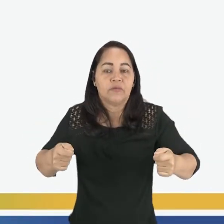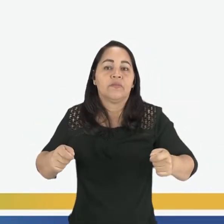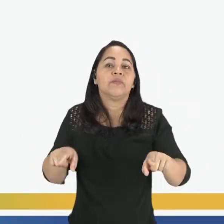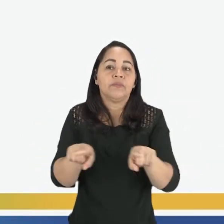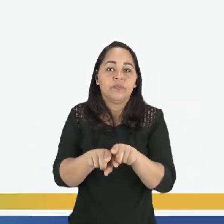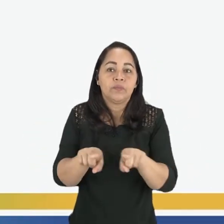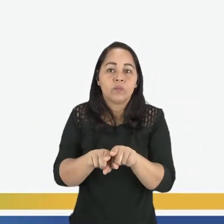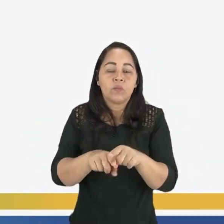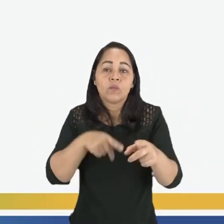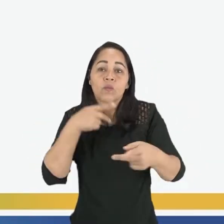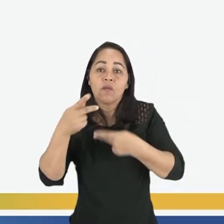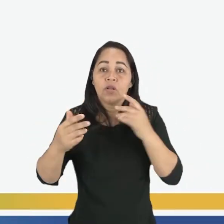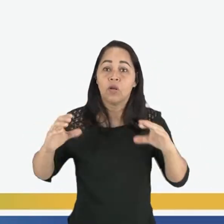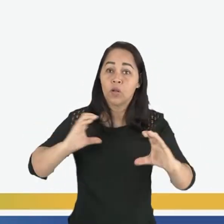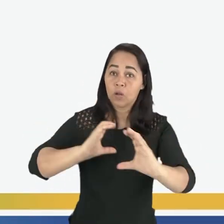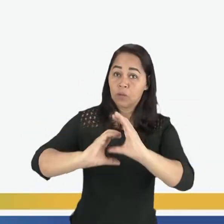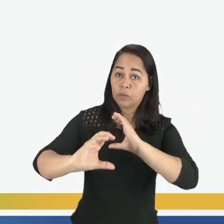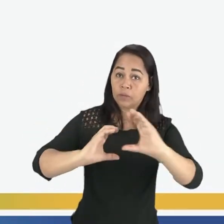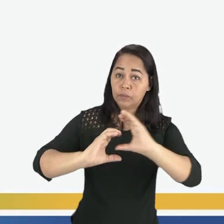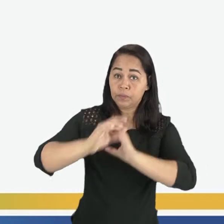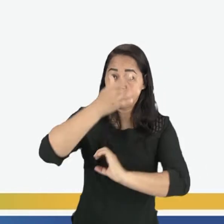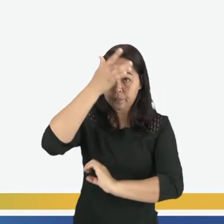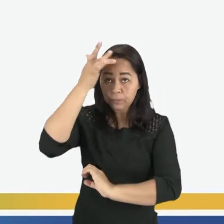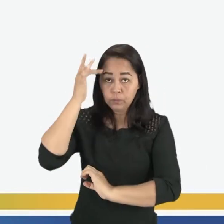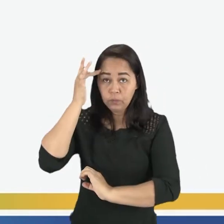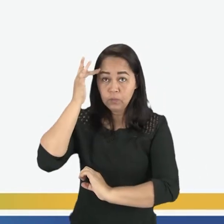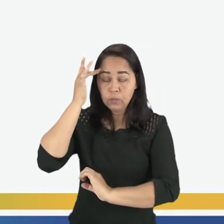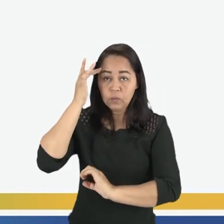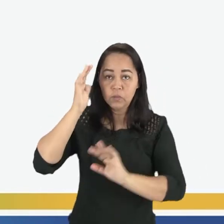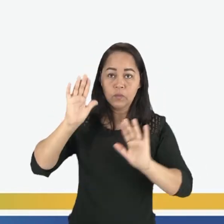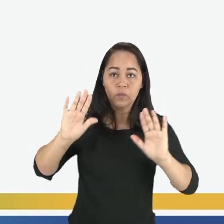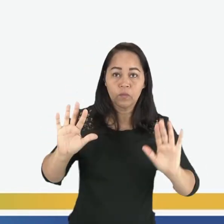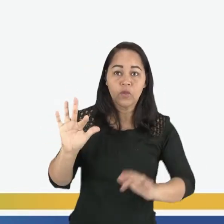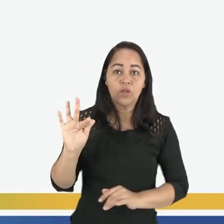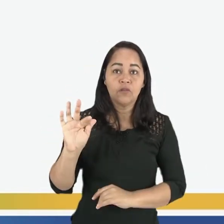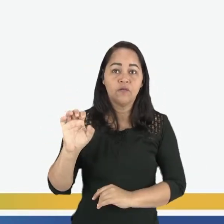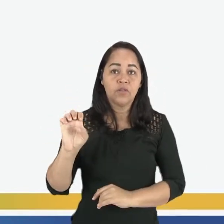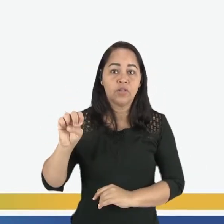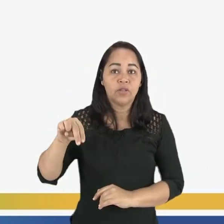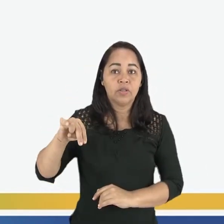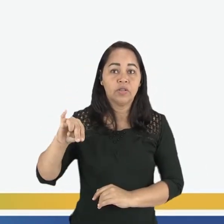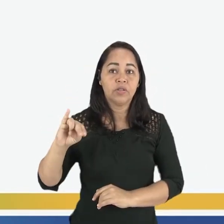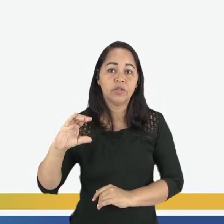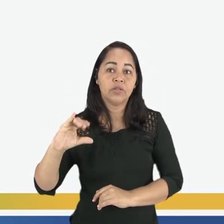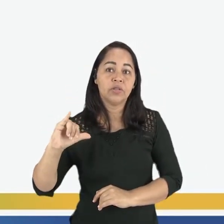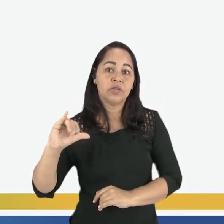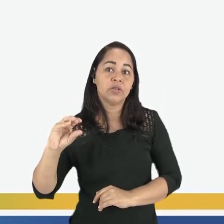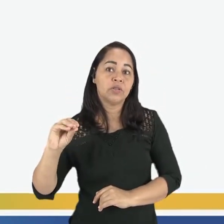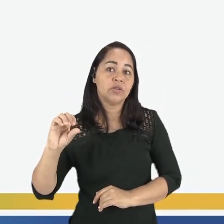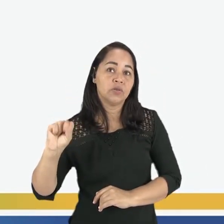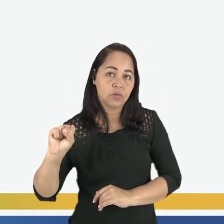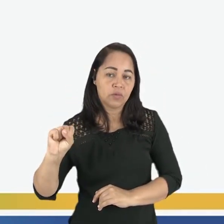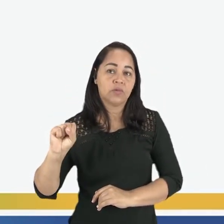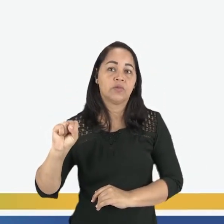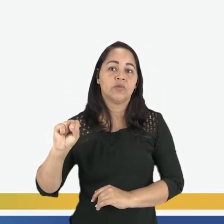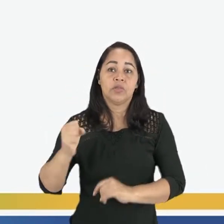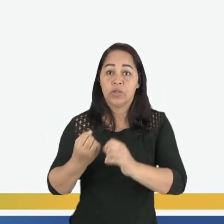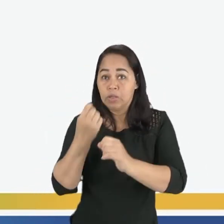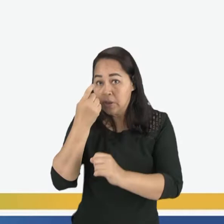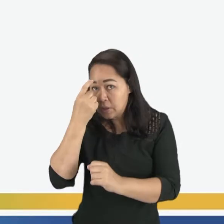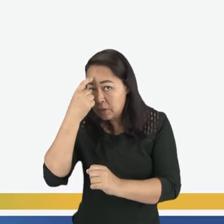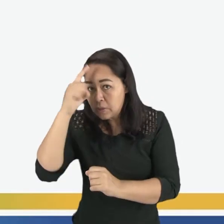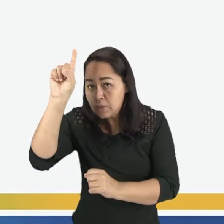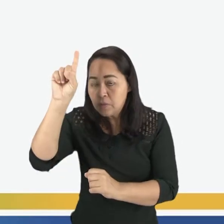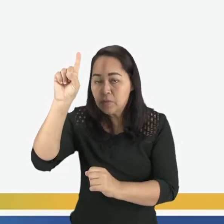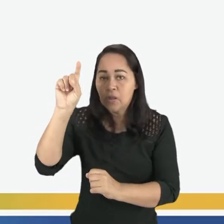fala. Com base em escritas mais antigas, os fenícios aperfeiçoaram o sistema criando o alfabeto.